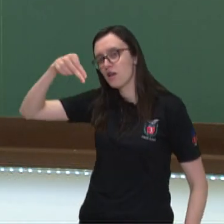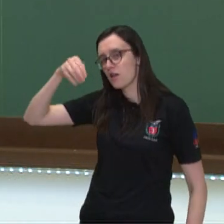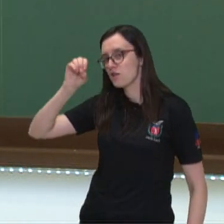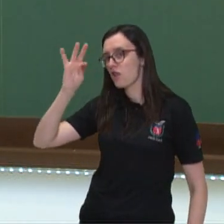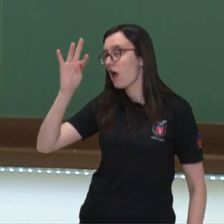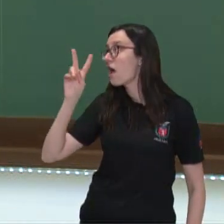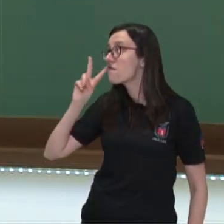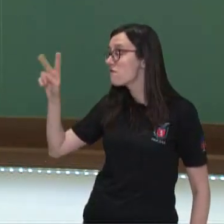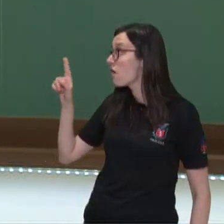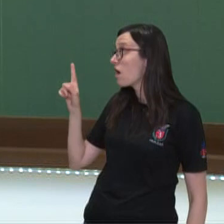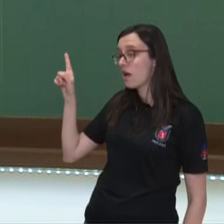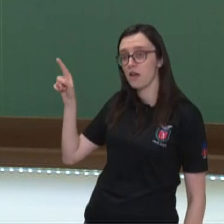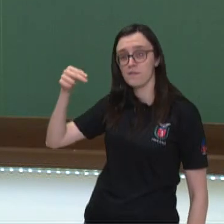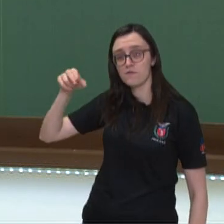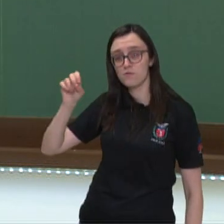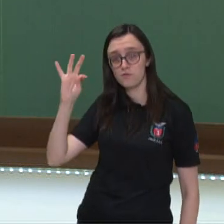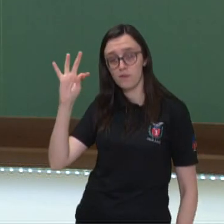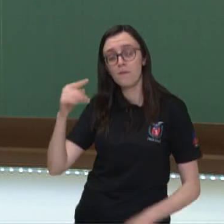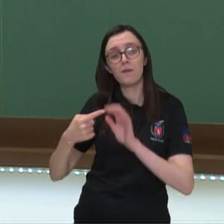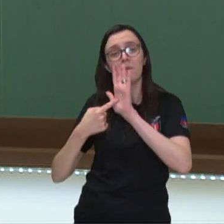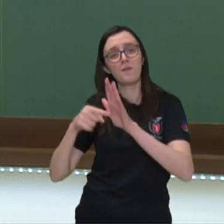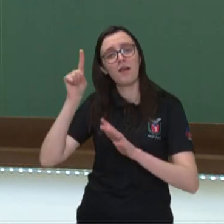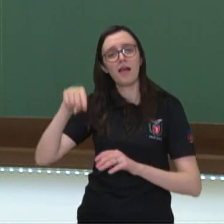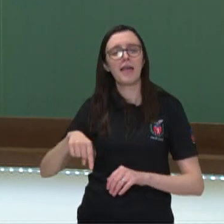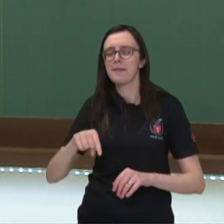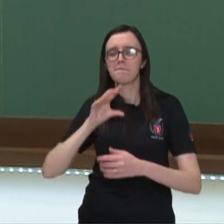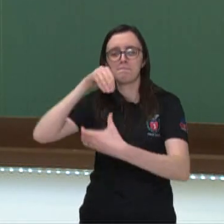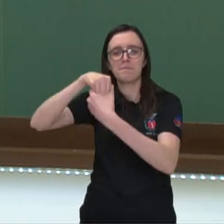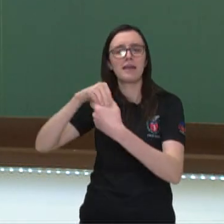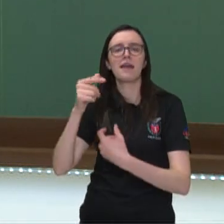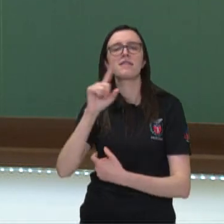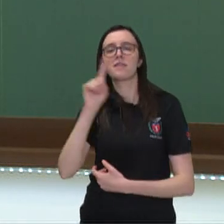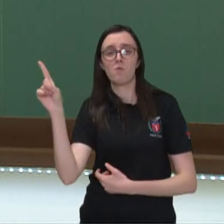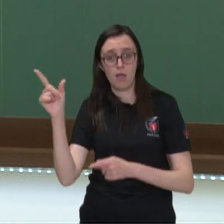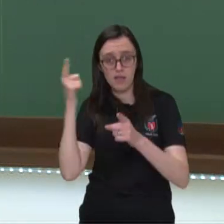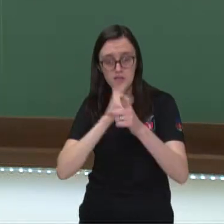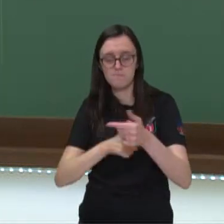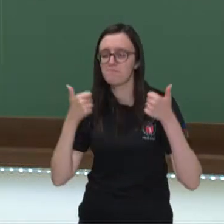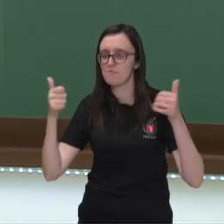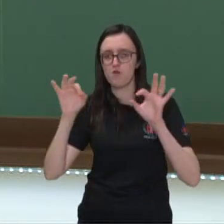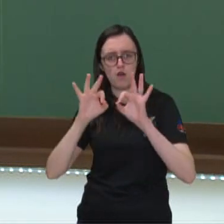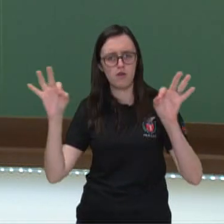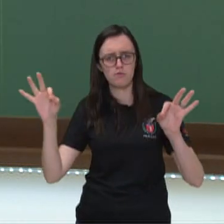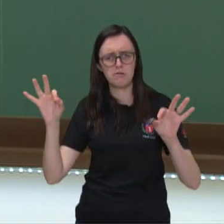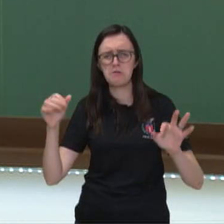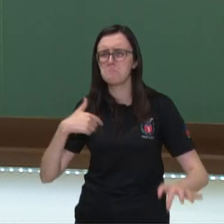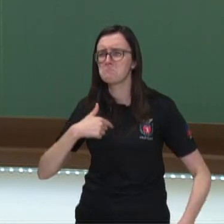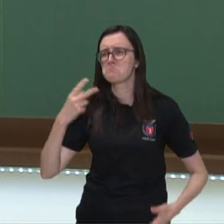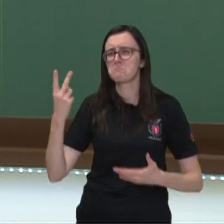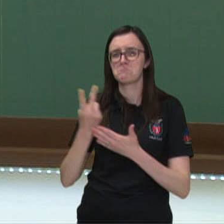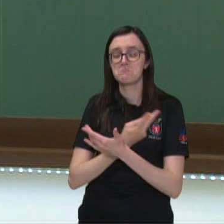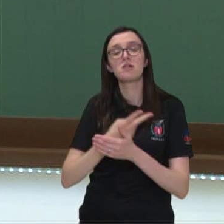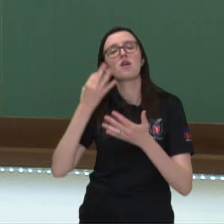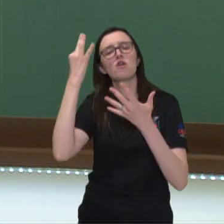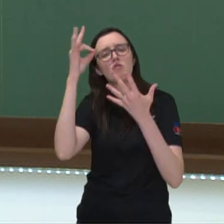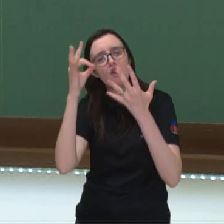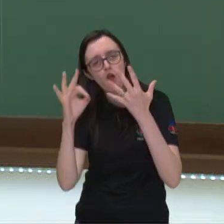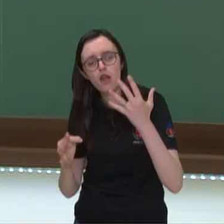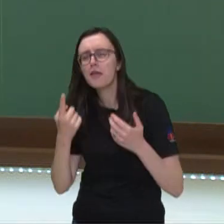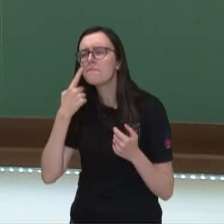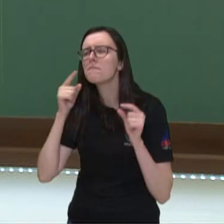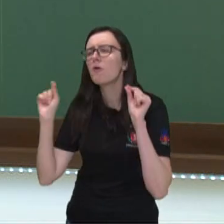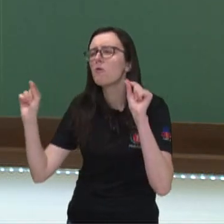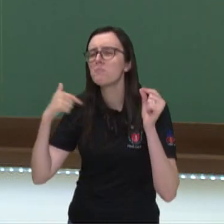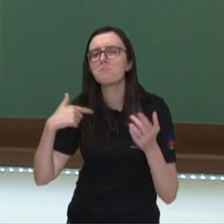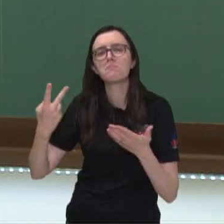not. Ó. Então, not indicando negativa. Acertou? Ótimo. Não acertou? Corrige. Veja o